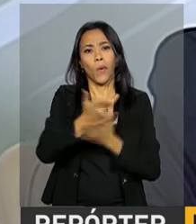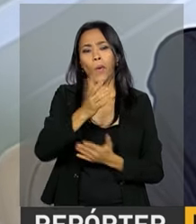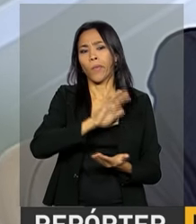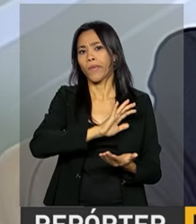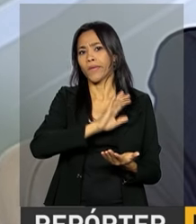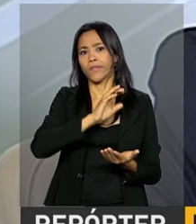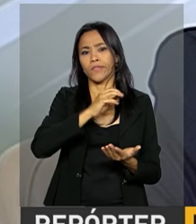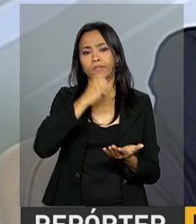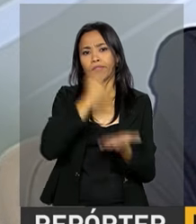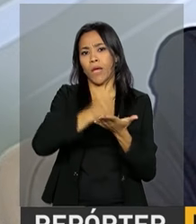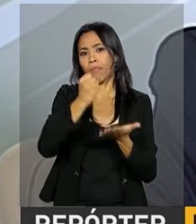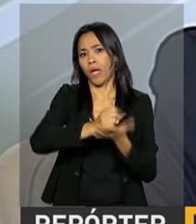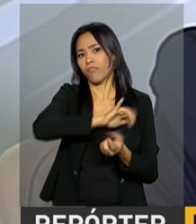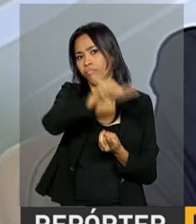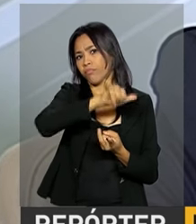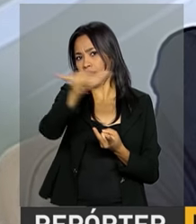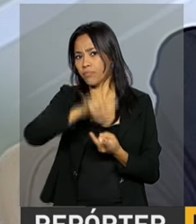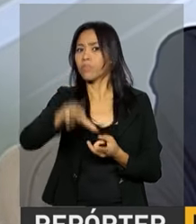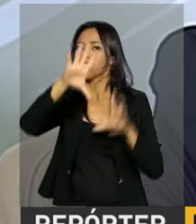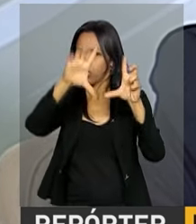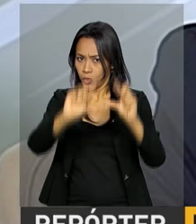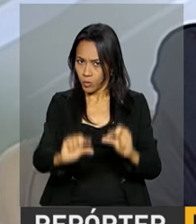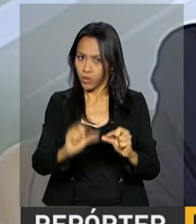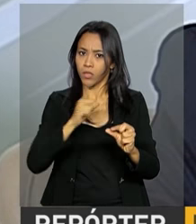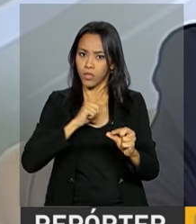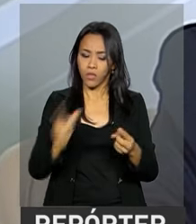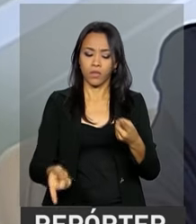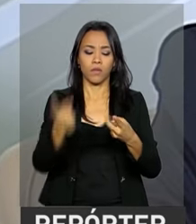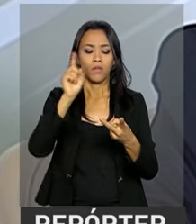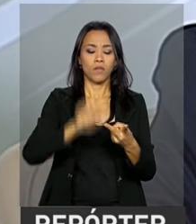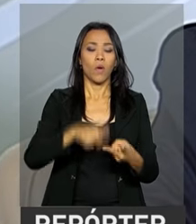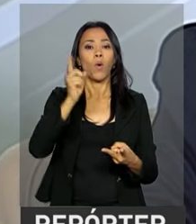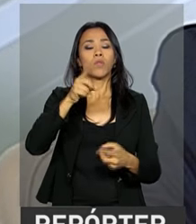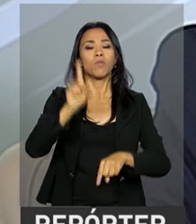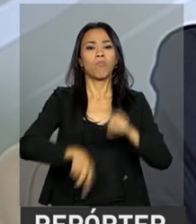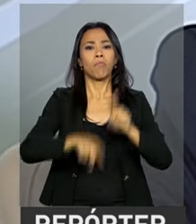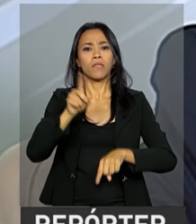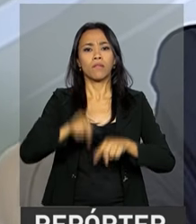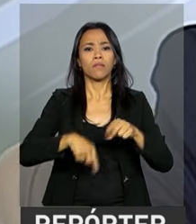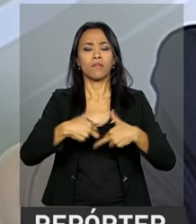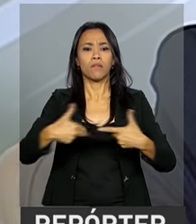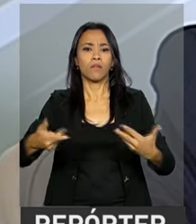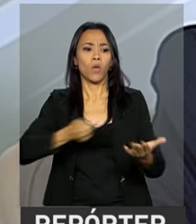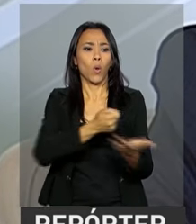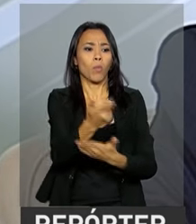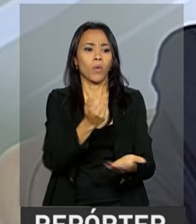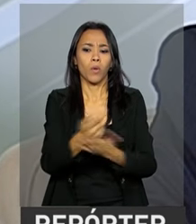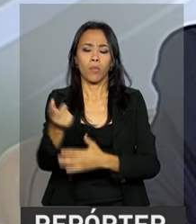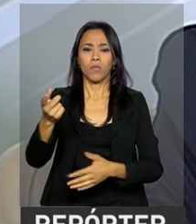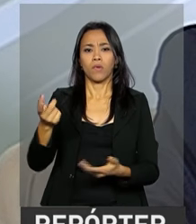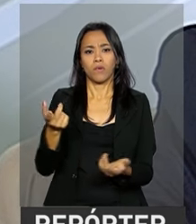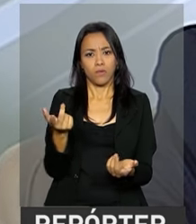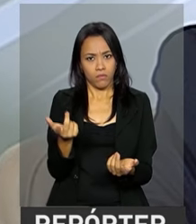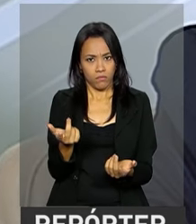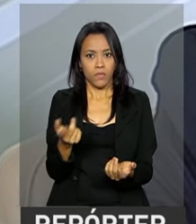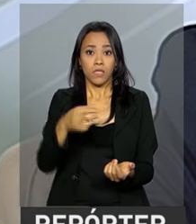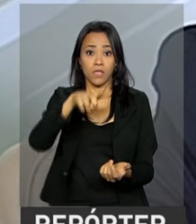uma queda de 20% real, as despesas de material de consumo, que tiveram uma redução